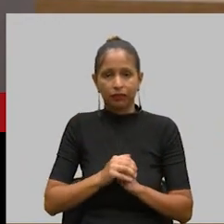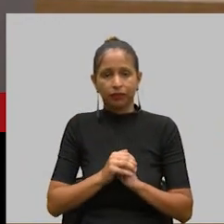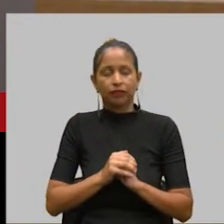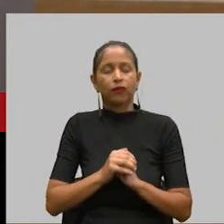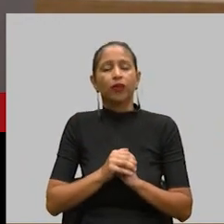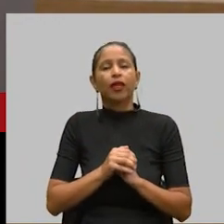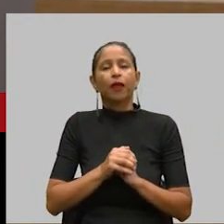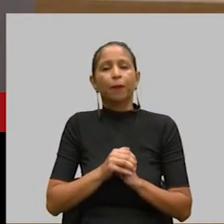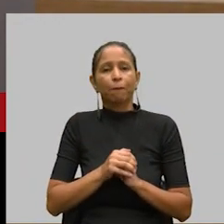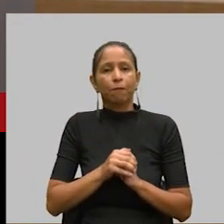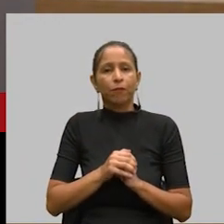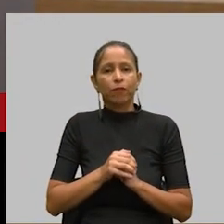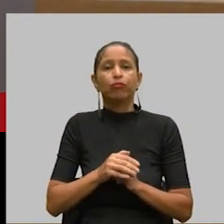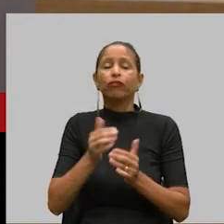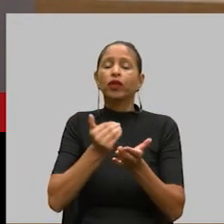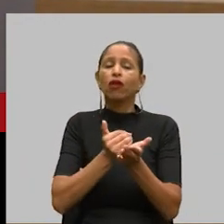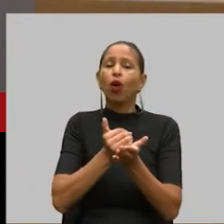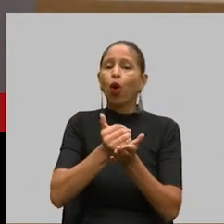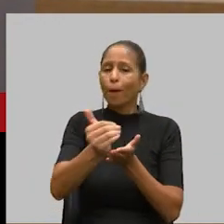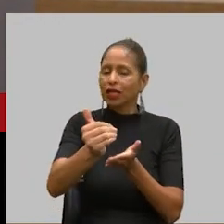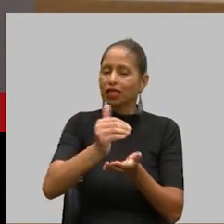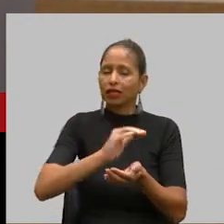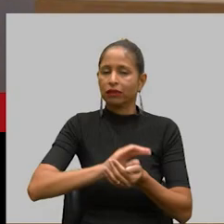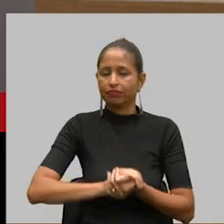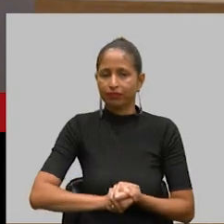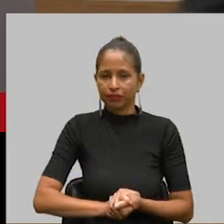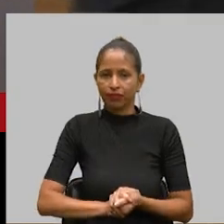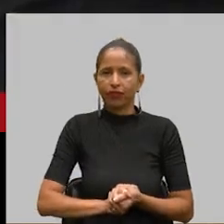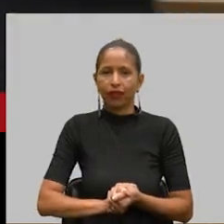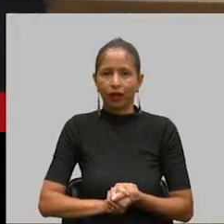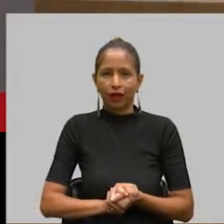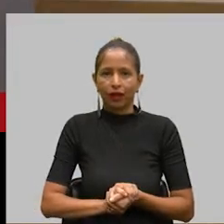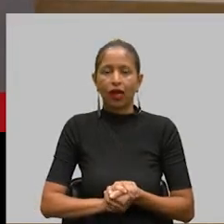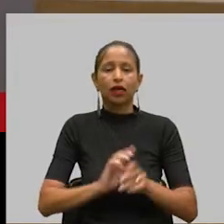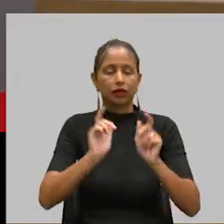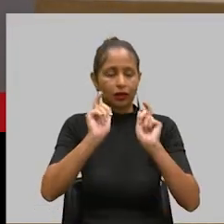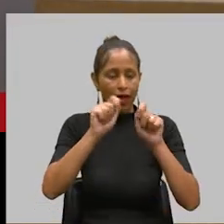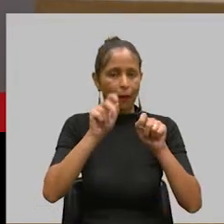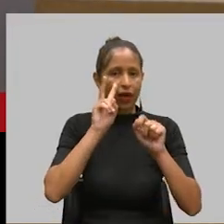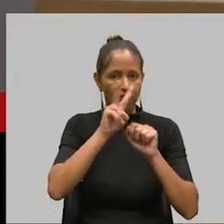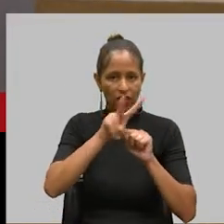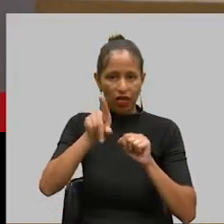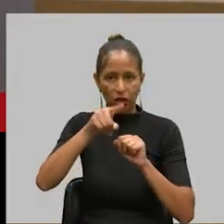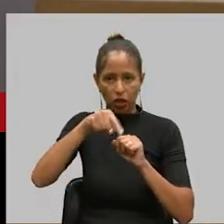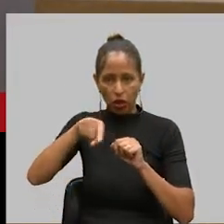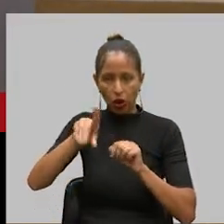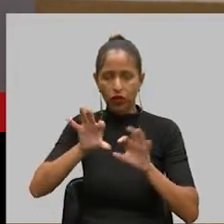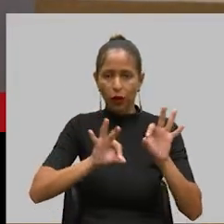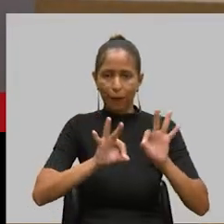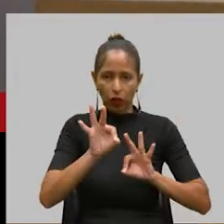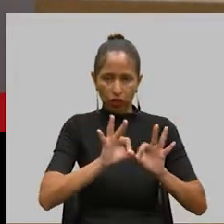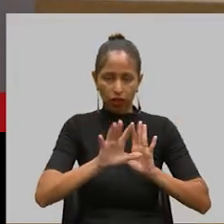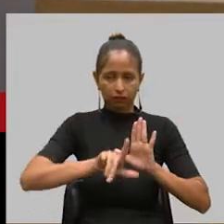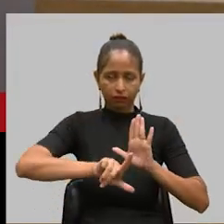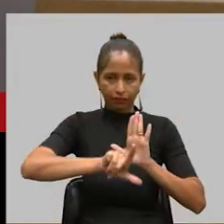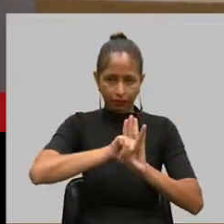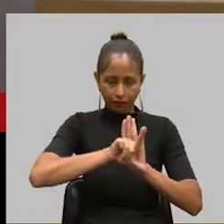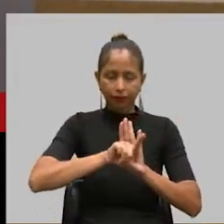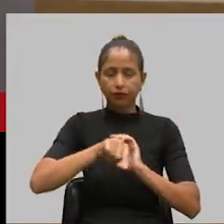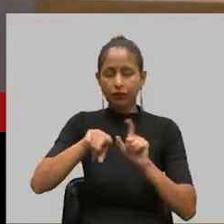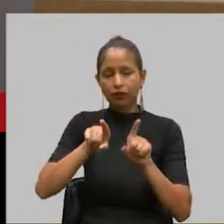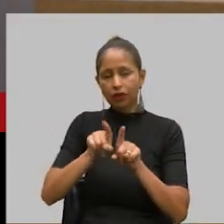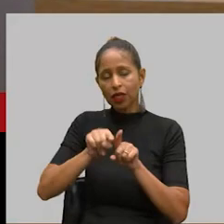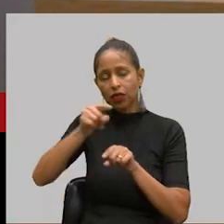sistematizar vou começar então né Eu acho que serve para todos nós como serve para o projeto de lei é a gente